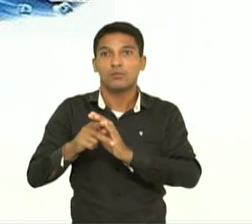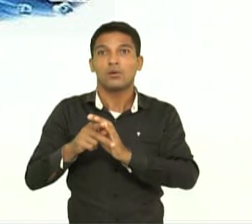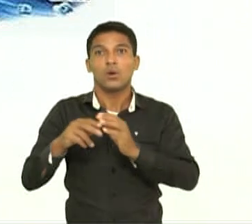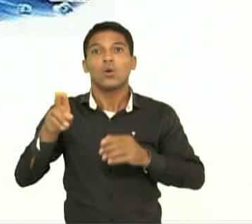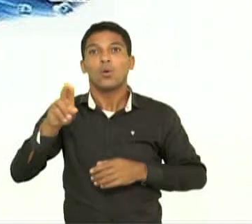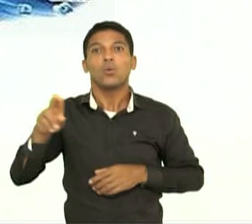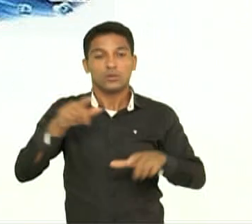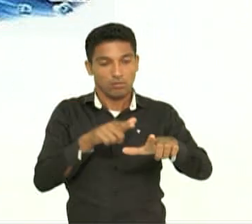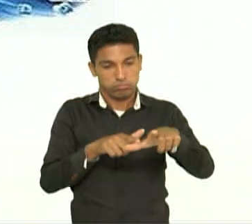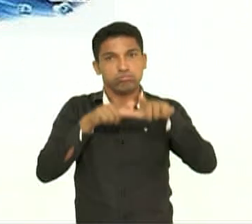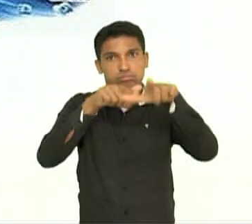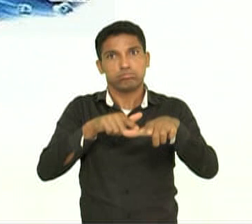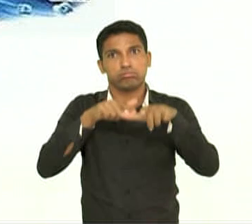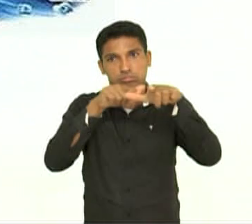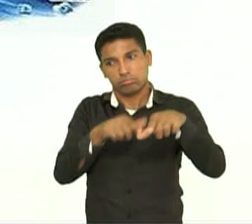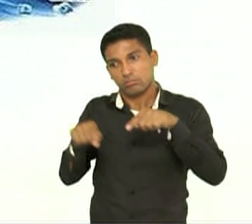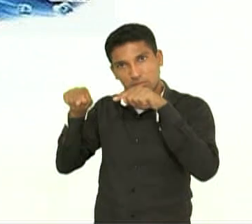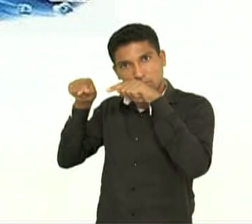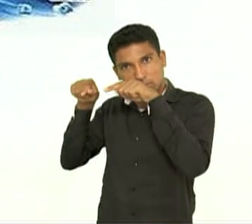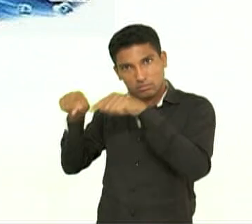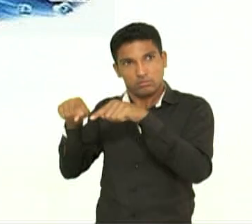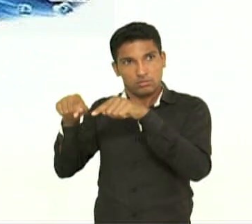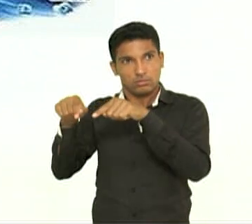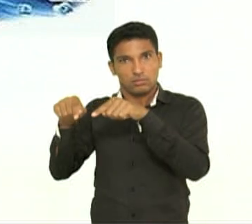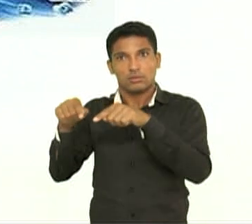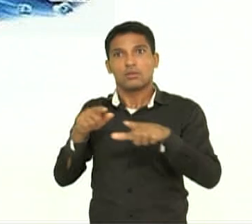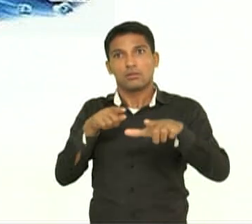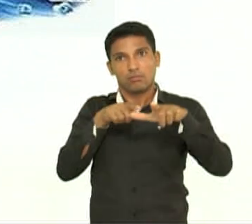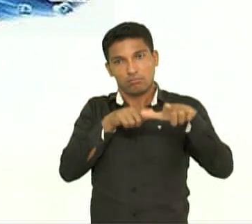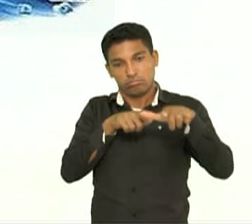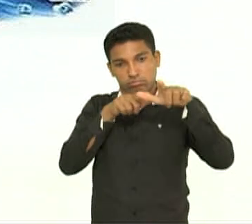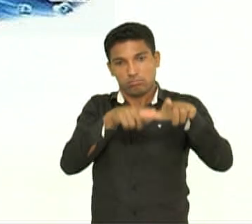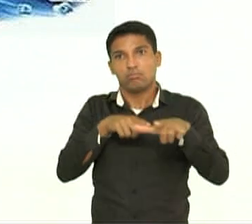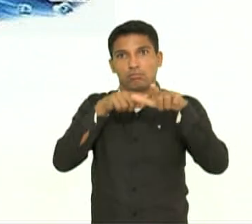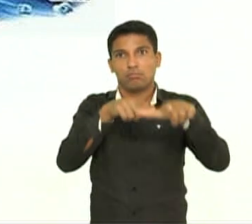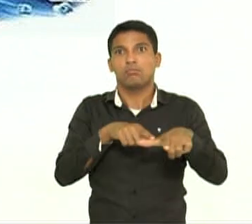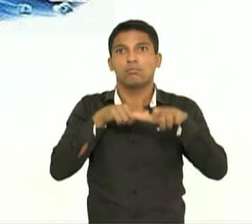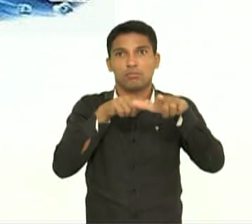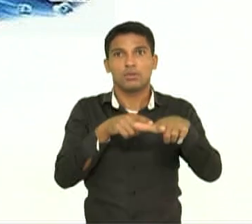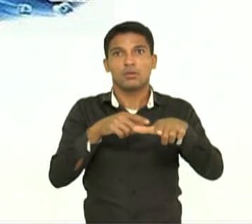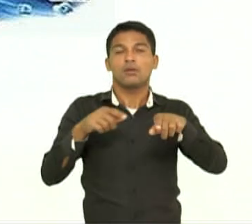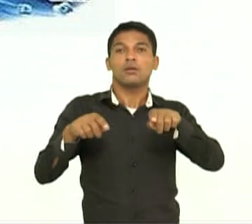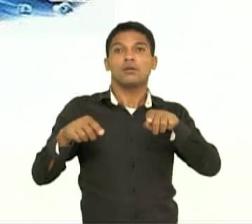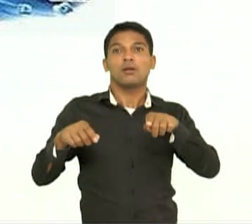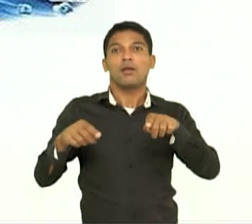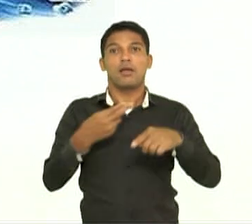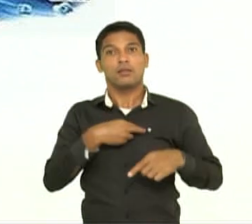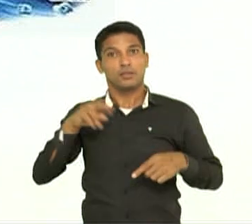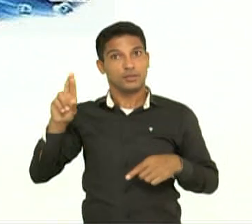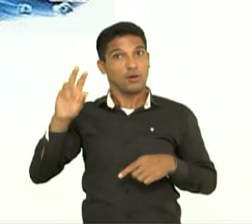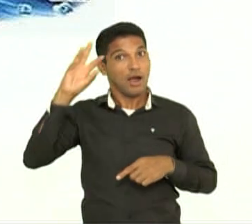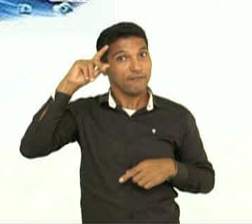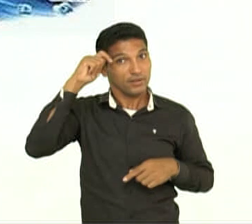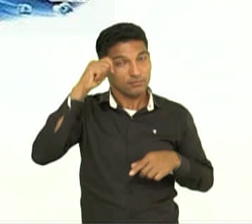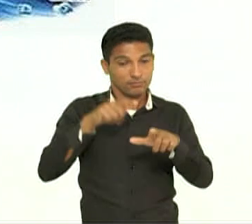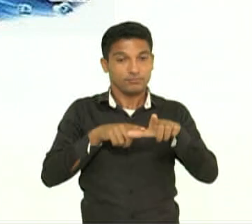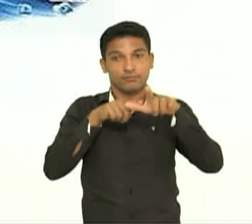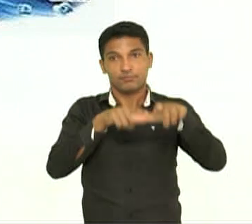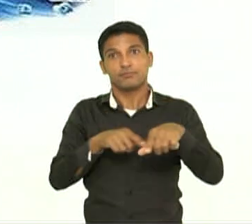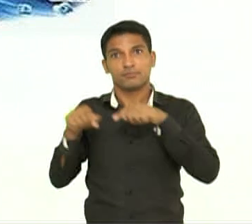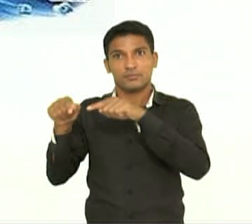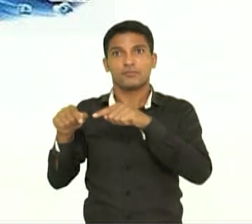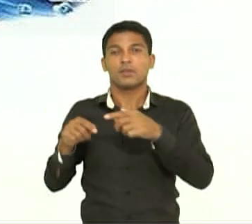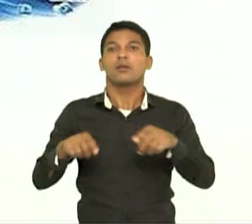O Candomblé tem uma ligação direta com a África, ele é herdeiro dessa religiosidade africana. E a Umbanda